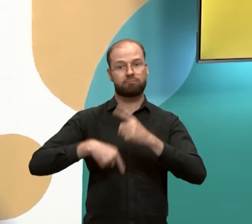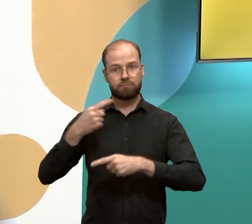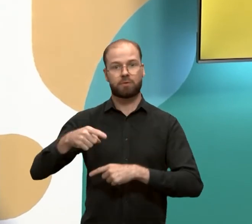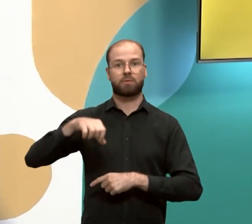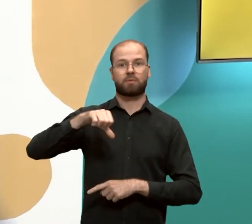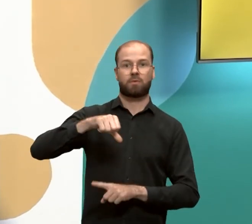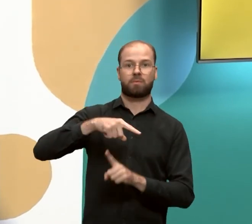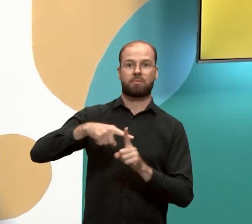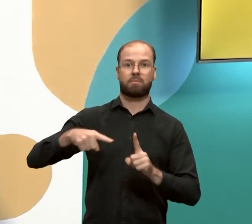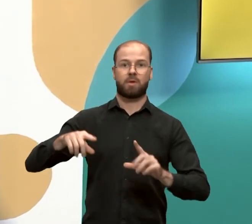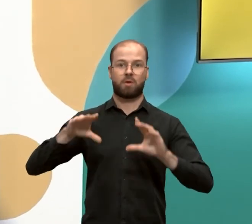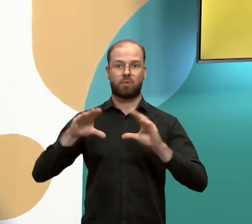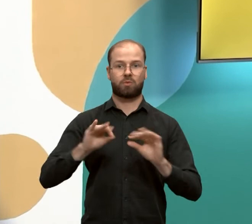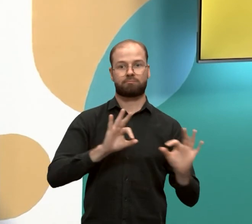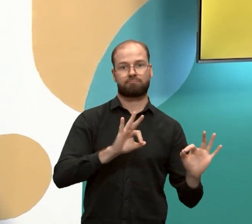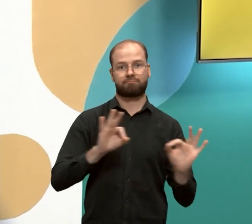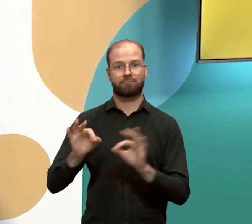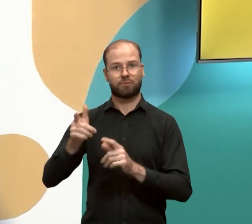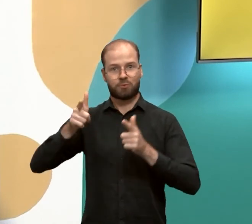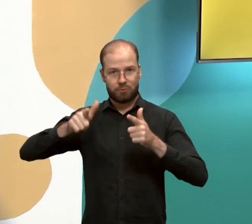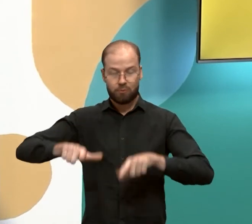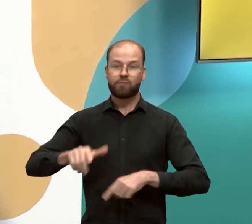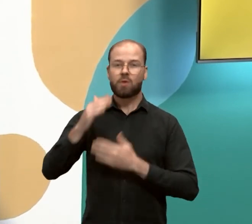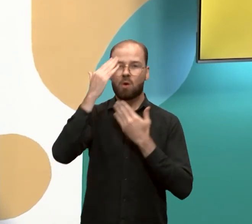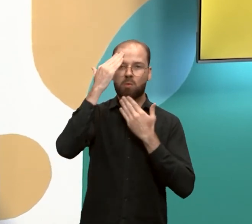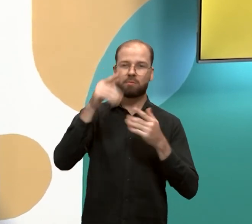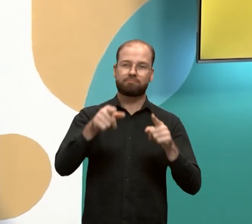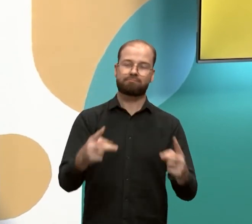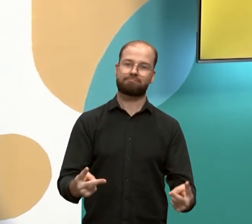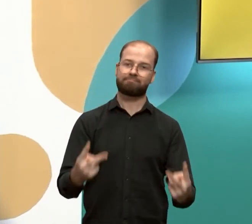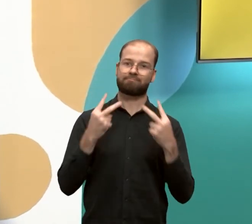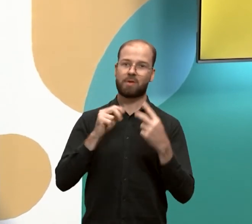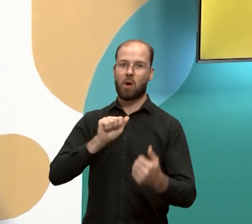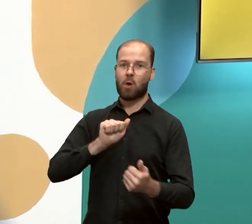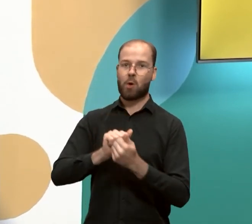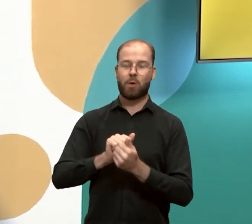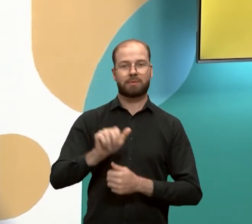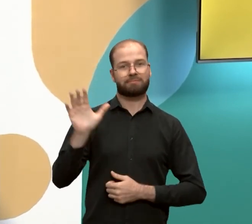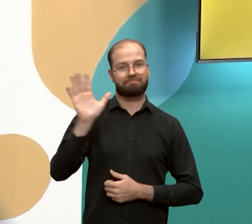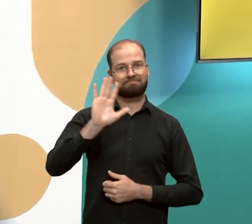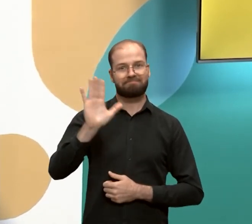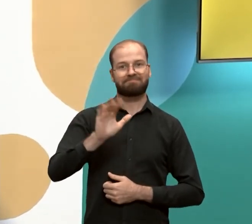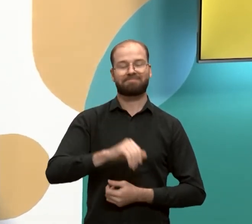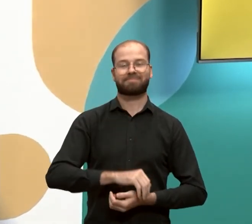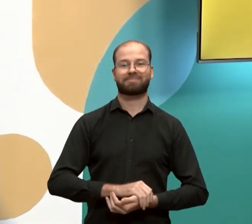da noite. Muito obrigada pela sua audiência, pela sua companhia e até mais.